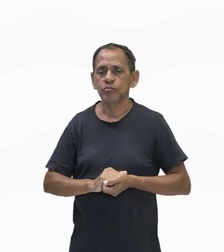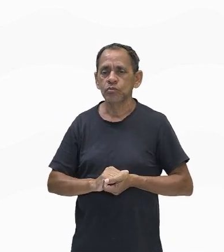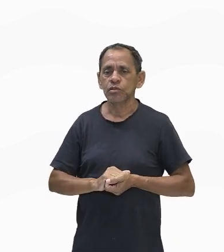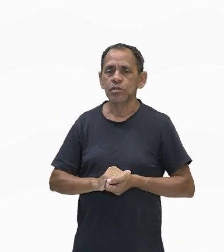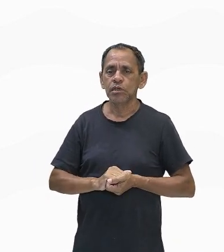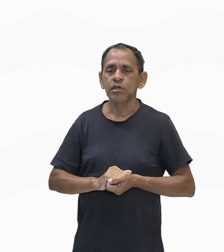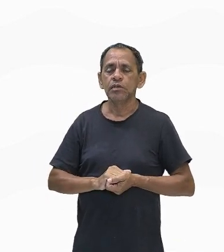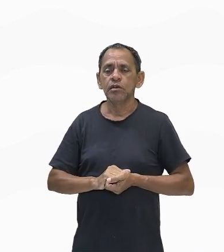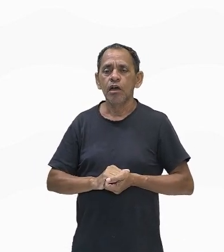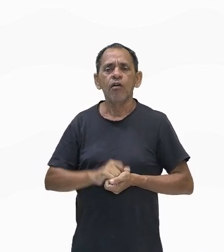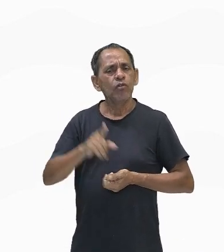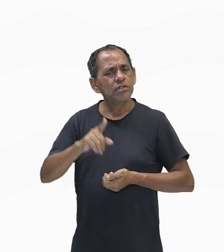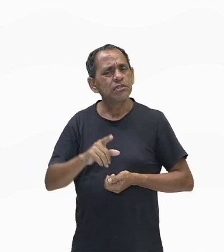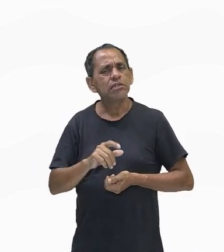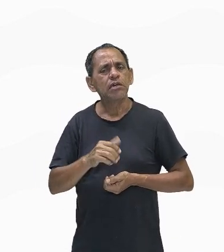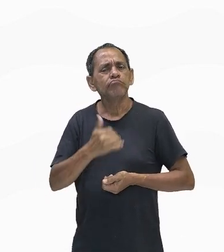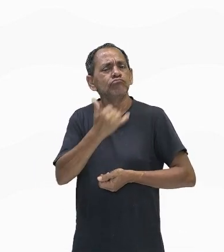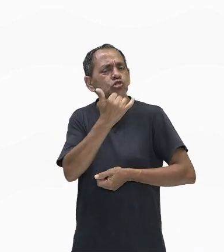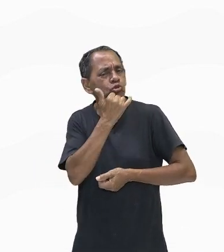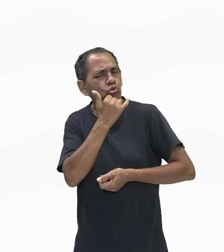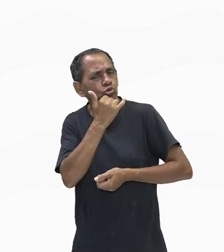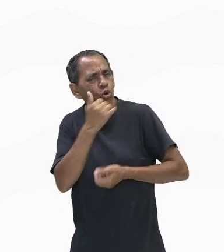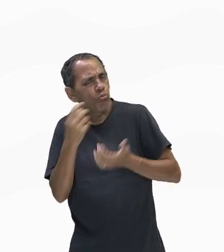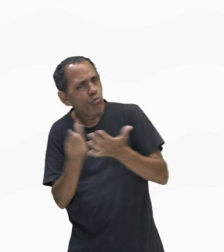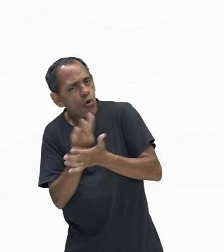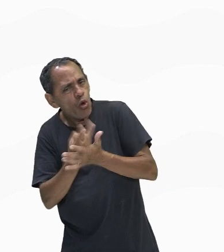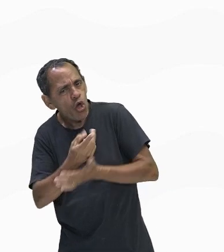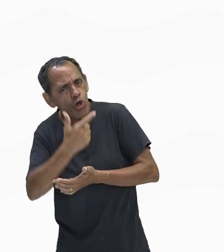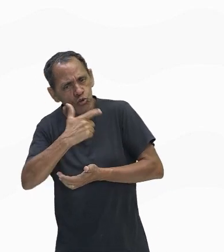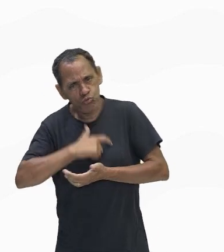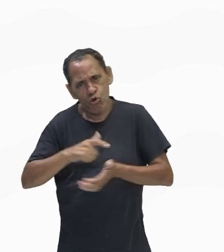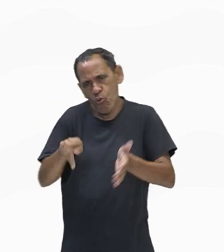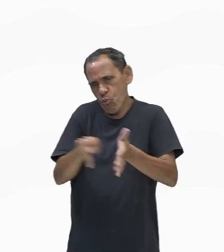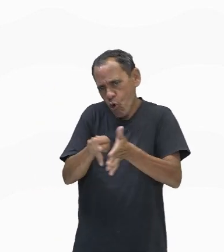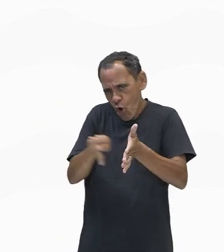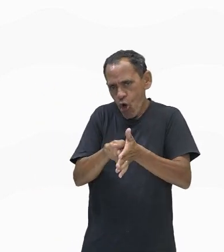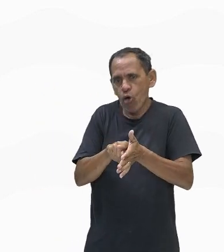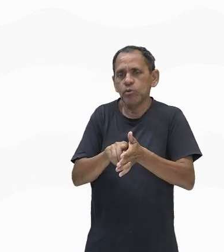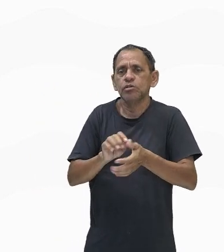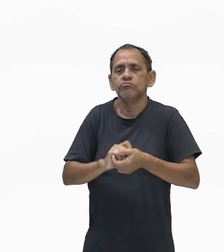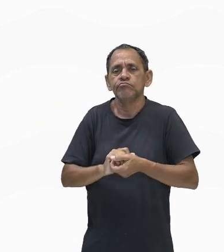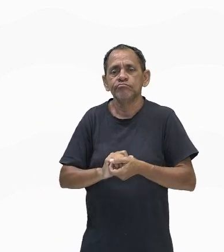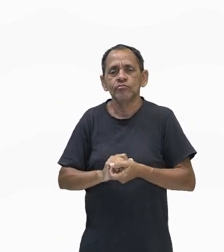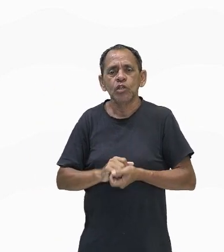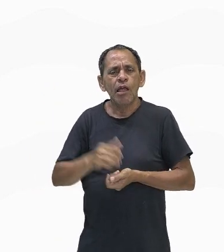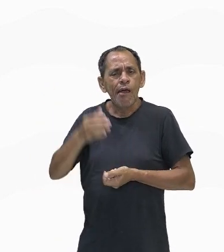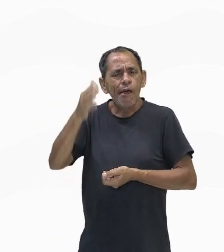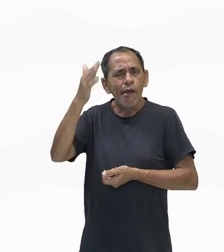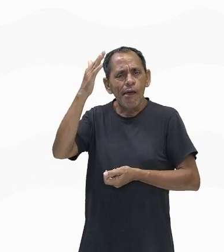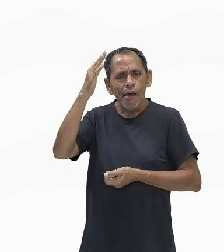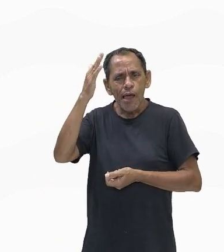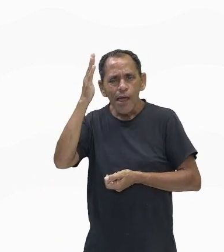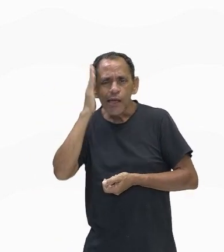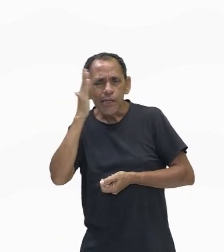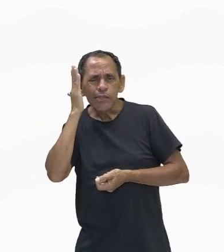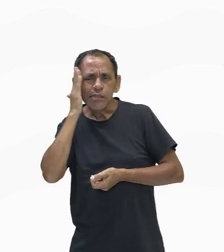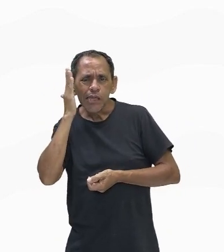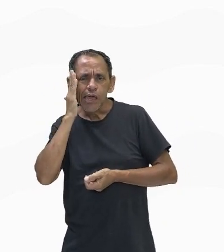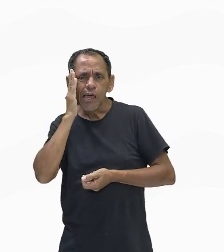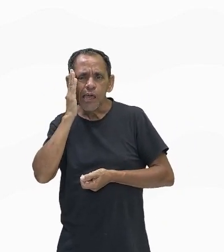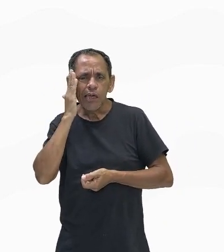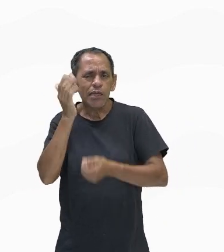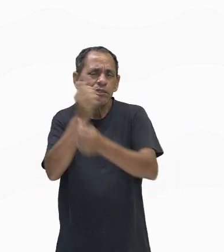seus erros, né? Lhe entenda, lhe abrace, lhe acolha, tá? Comemore